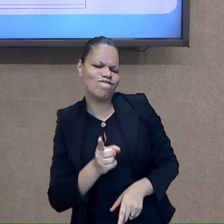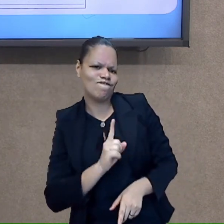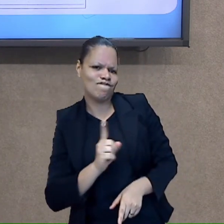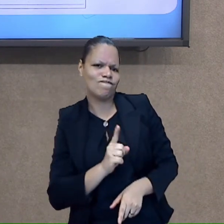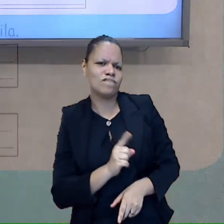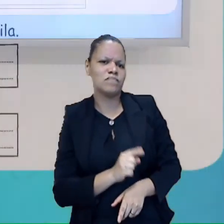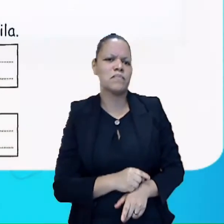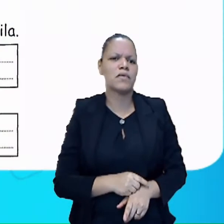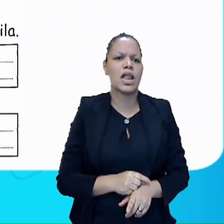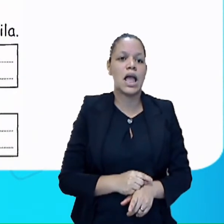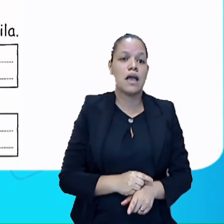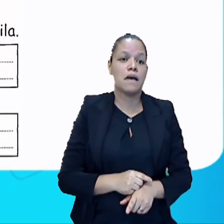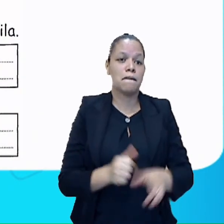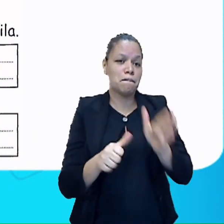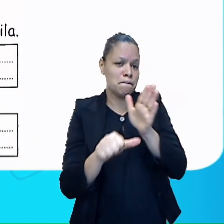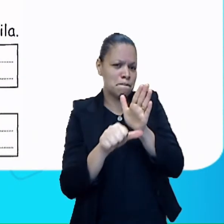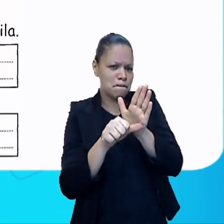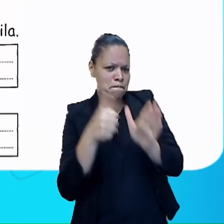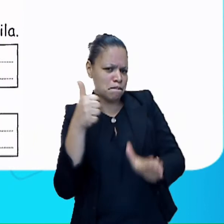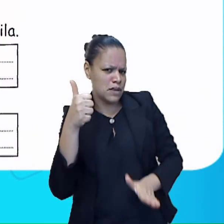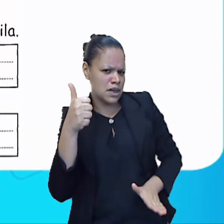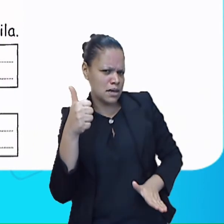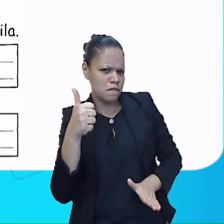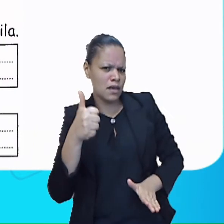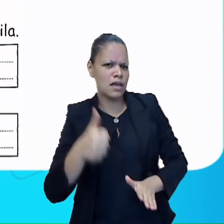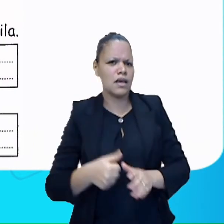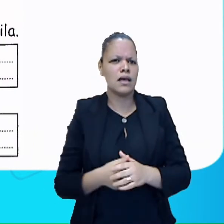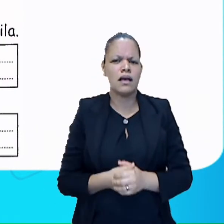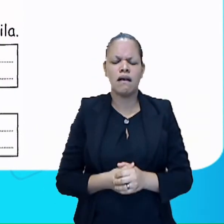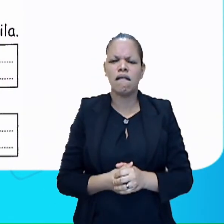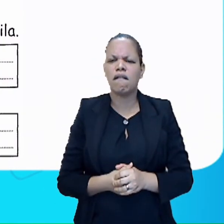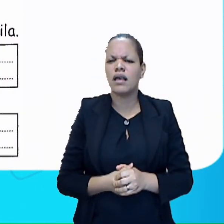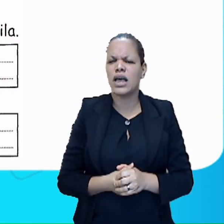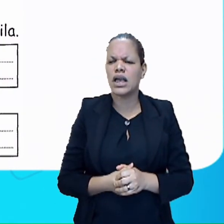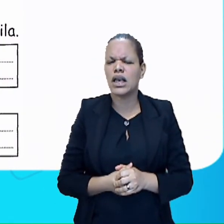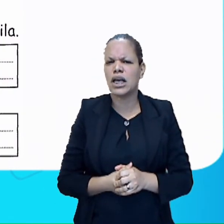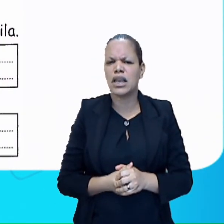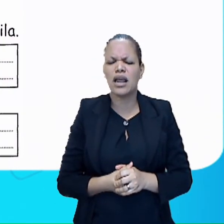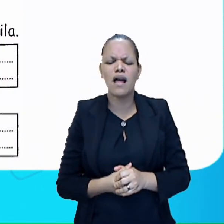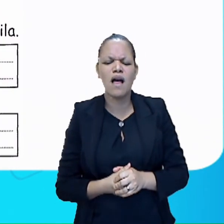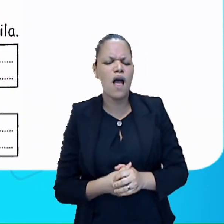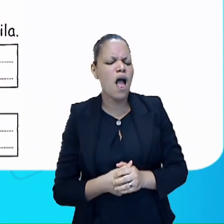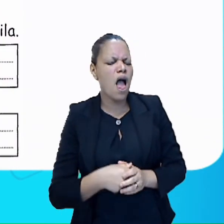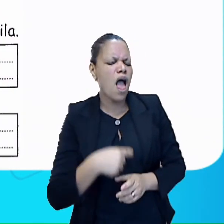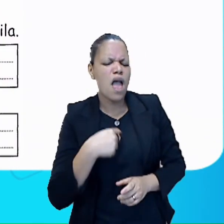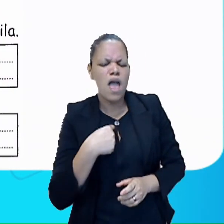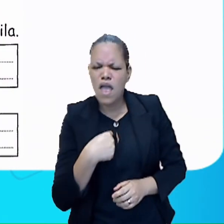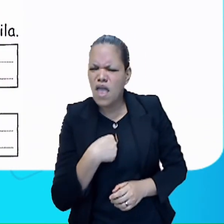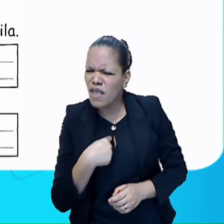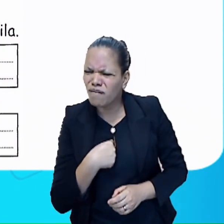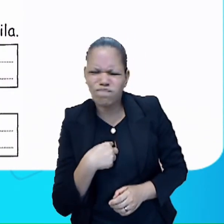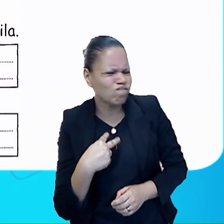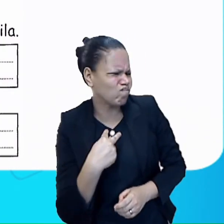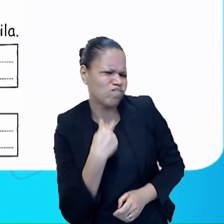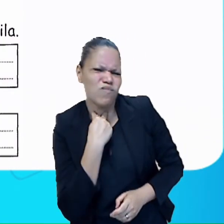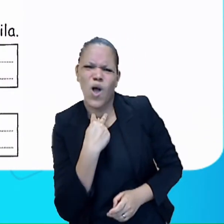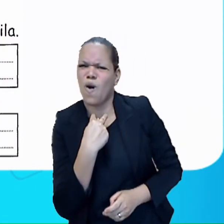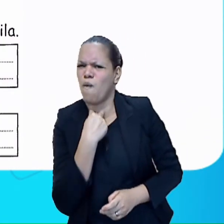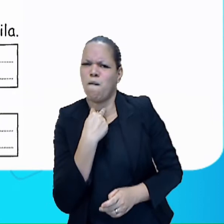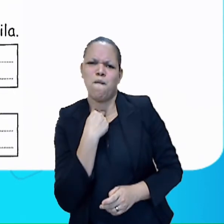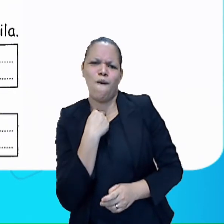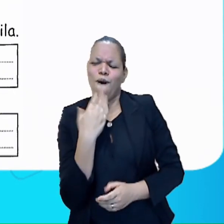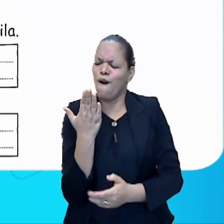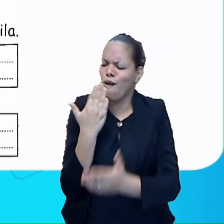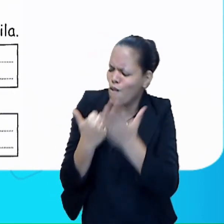Negativa. Muito bem. Olha a presença do não aqui, ó. Eu não posso. Para ela ser afirmativa, como que seria?